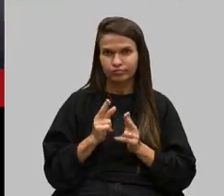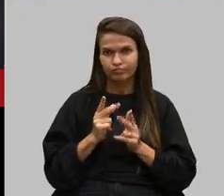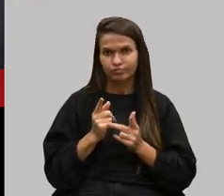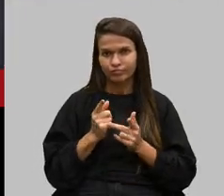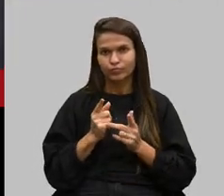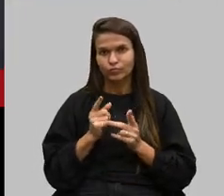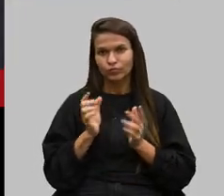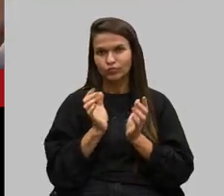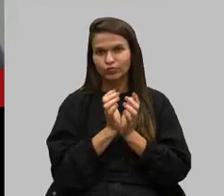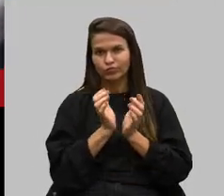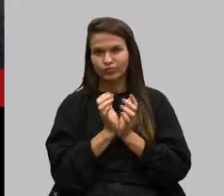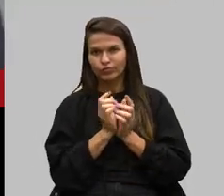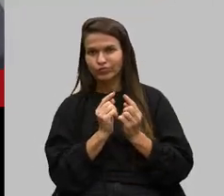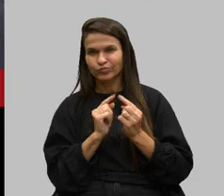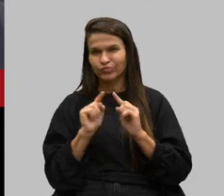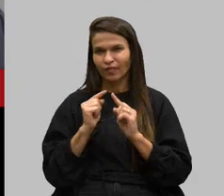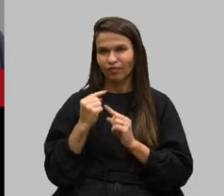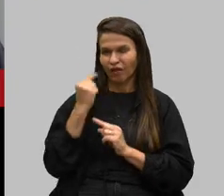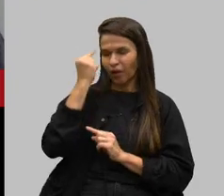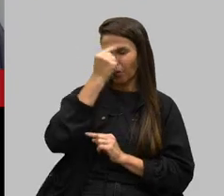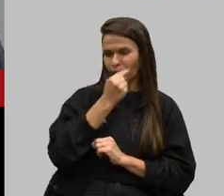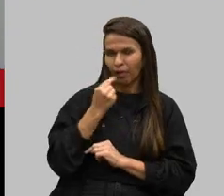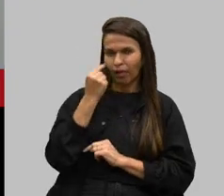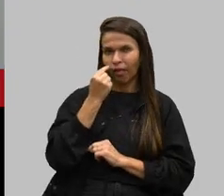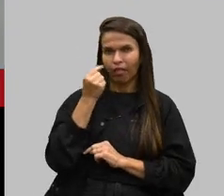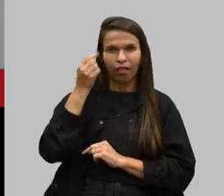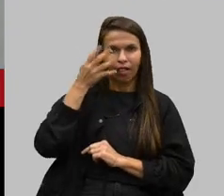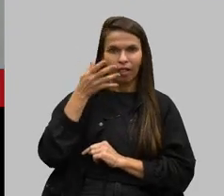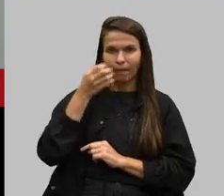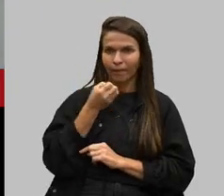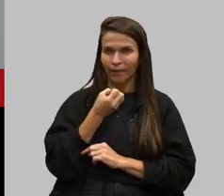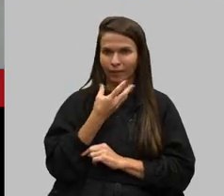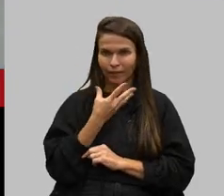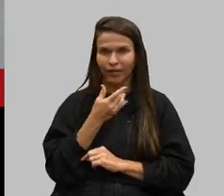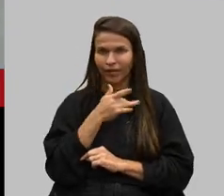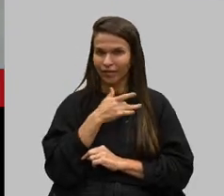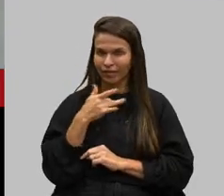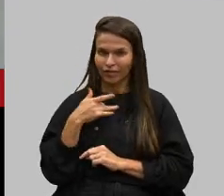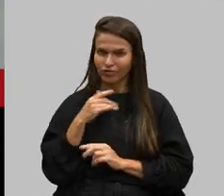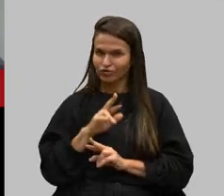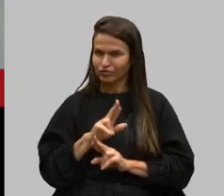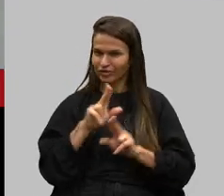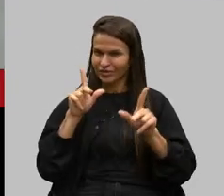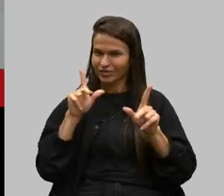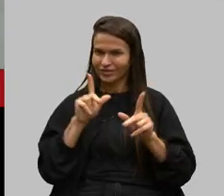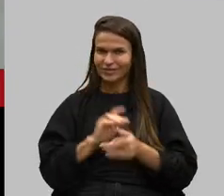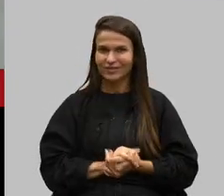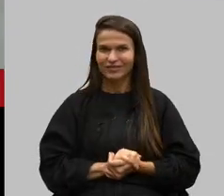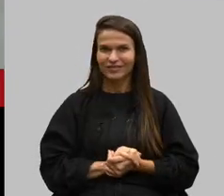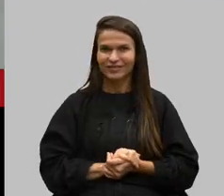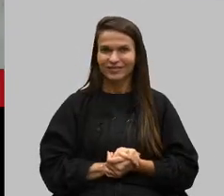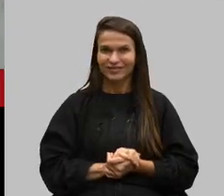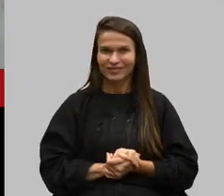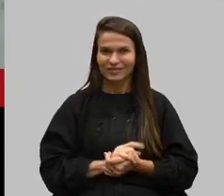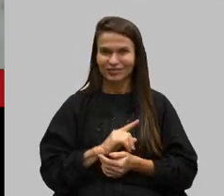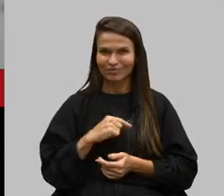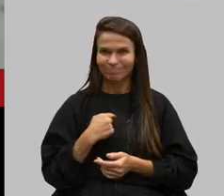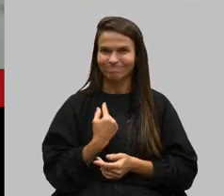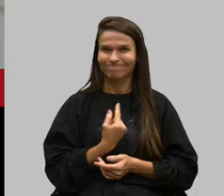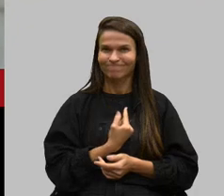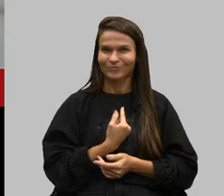oposição falar quase uma hora cada um bom demais lá na saúde não é assim não a gente é mais